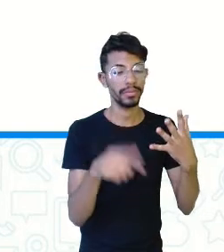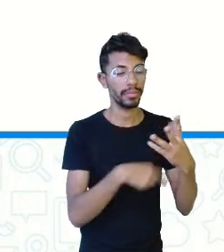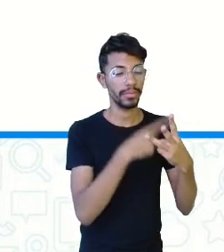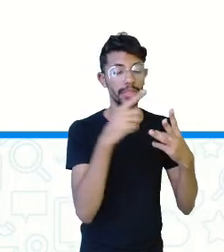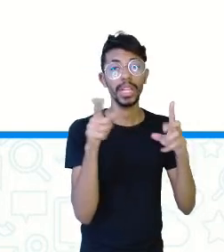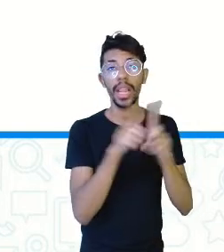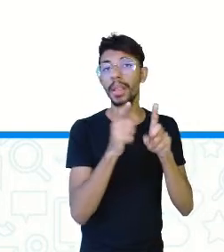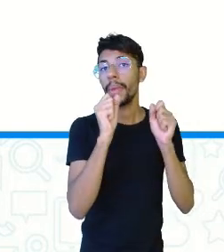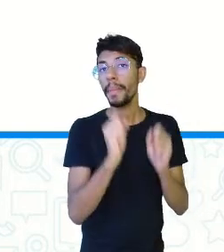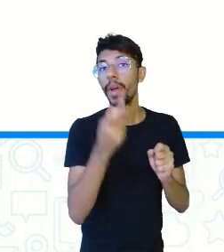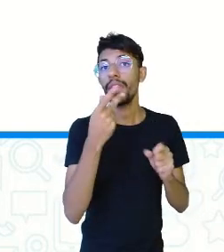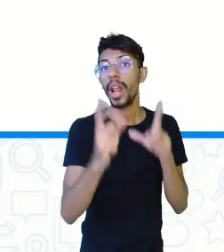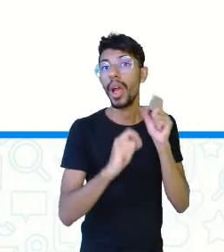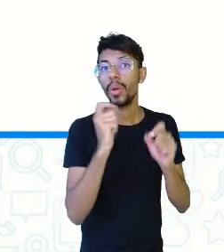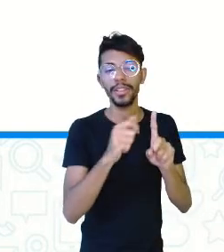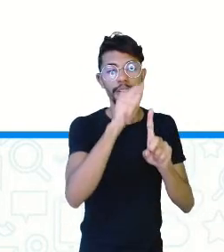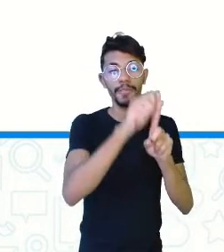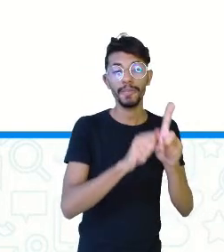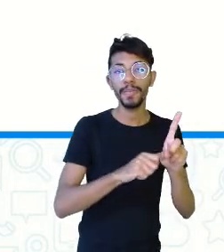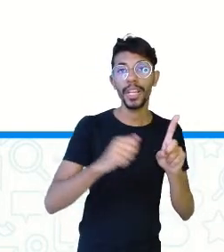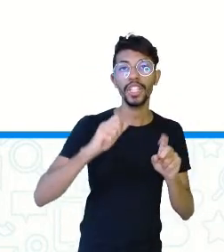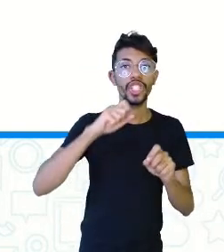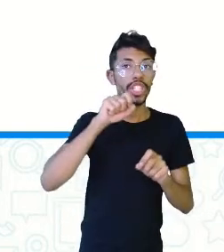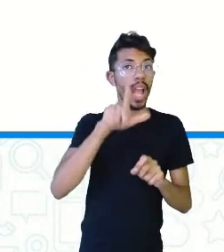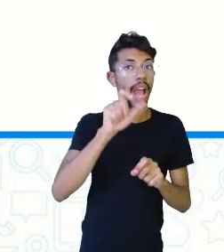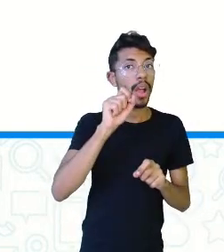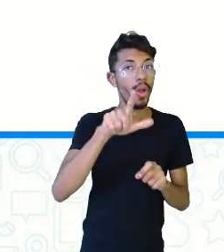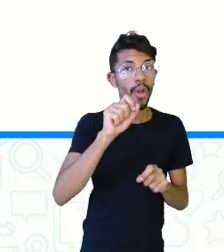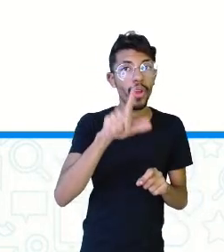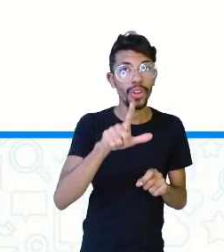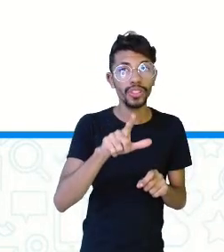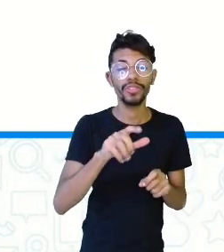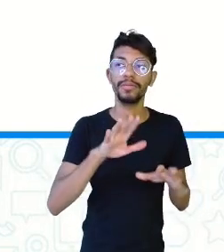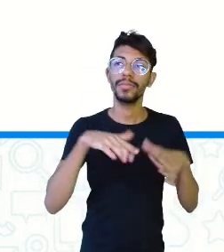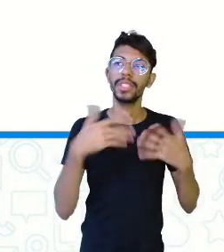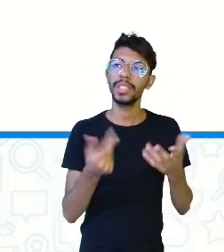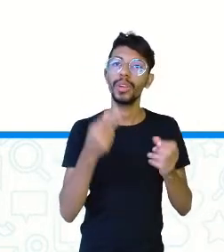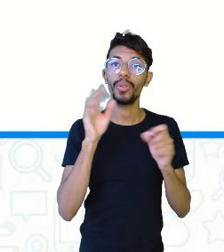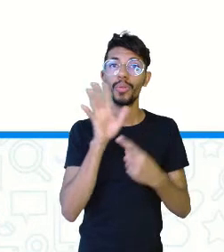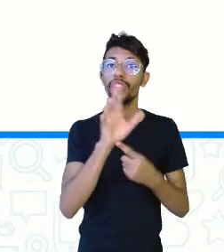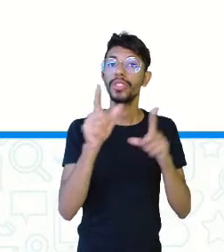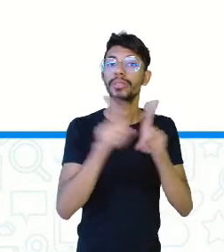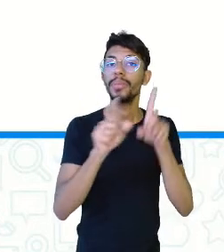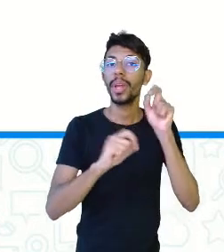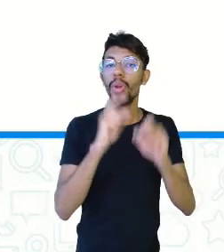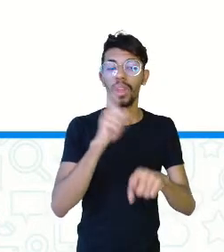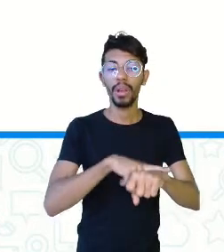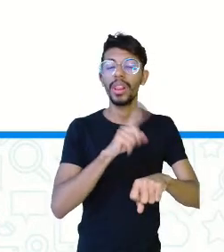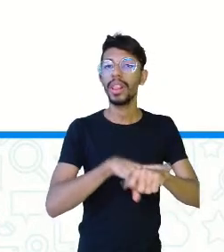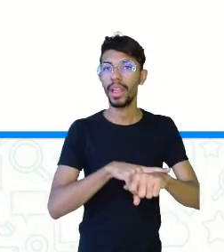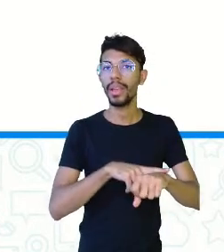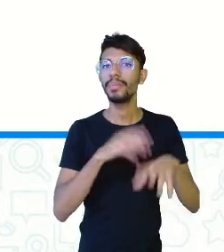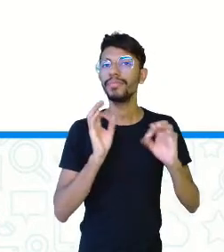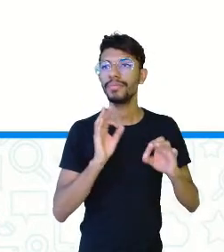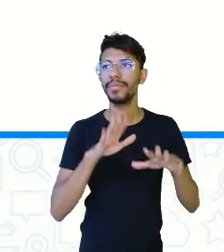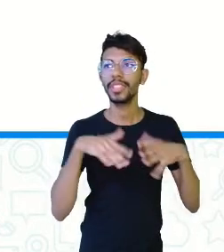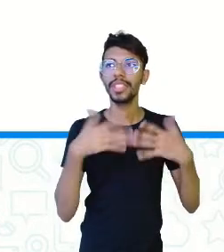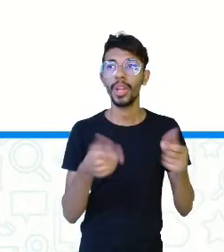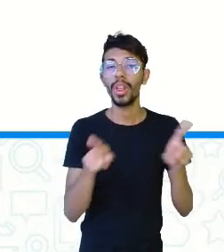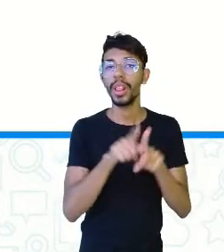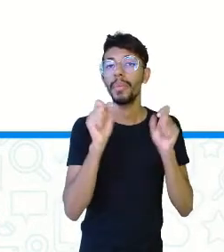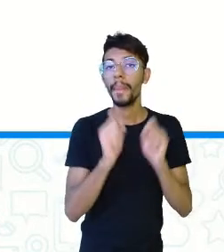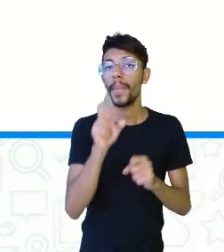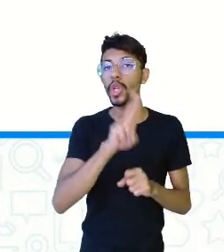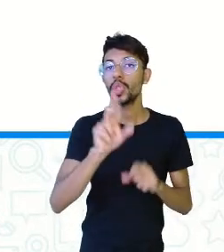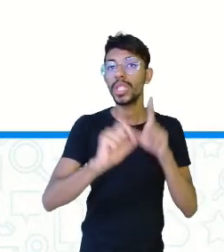pleno mês de agosto, então estou ambientando o tempo que aquilo aconteceu. O tempo também pode se referir, eu posso usar as